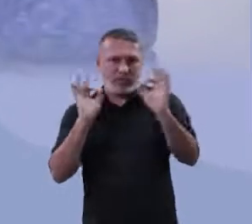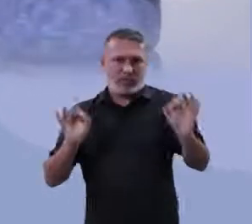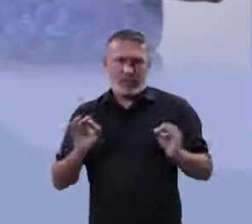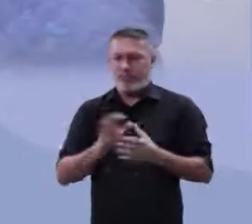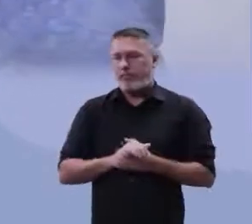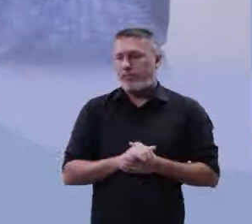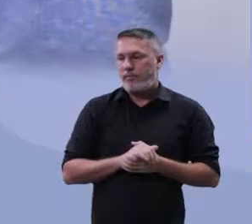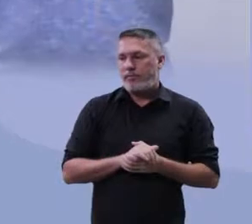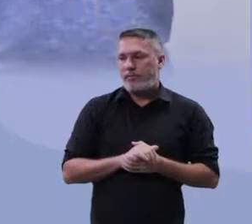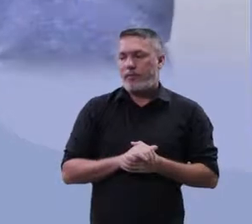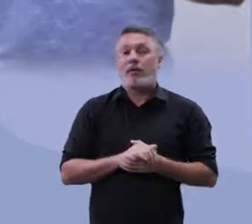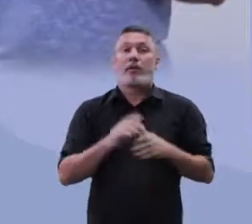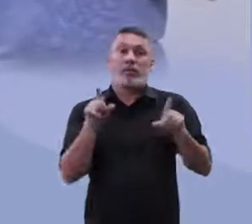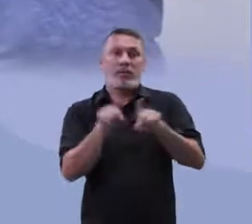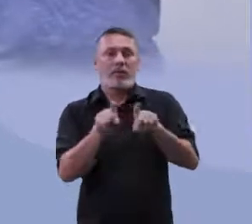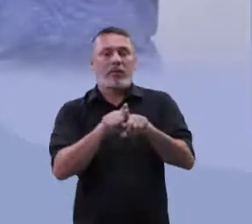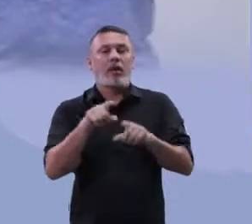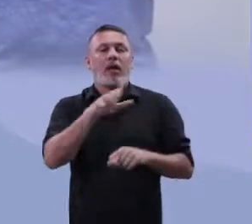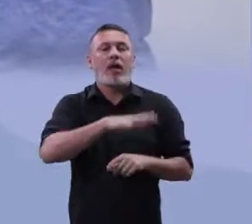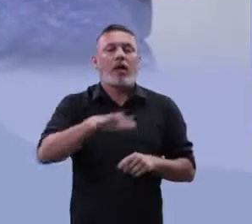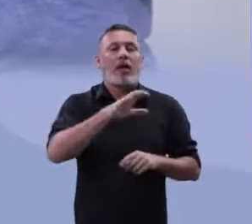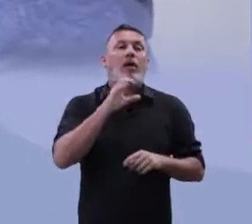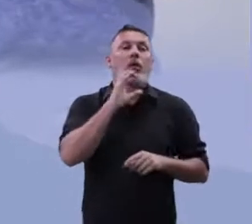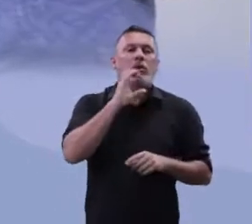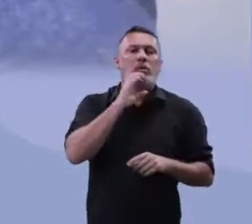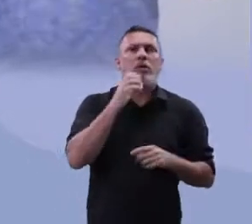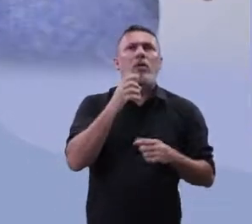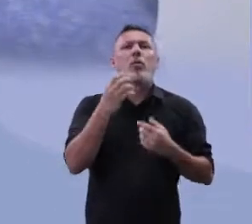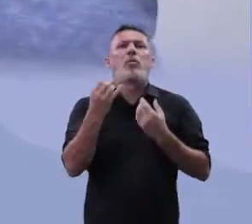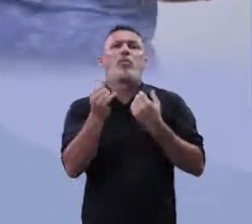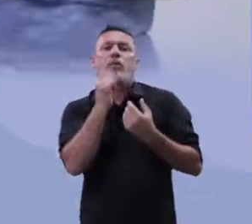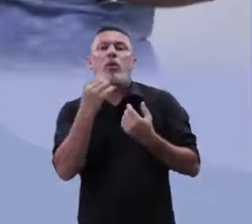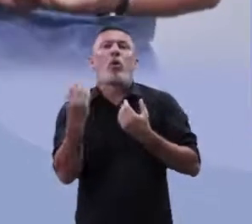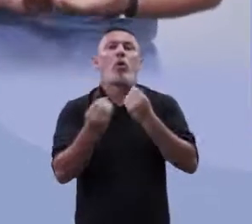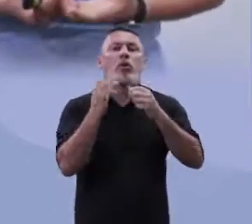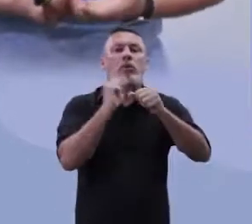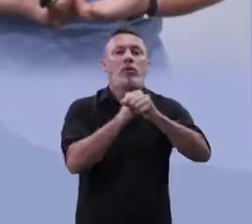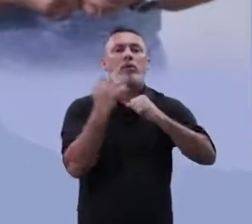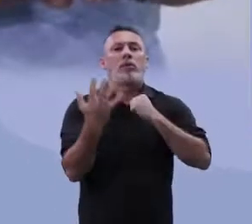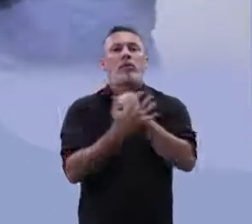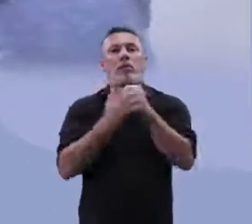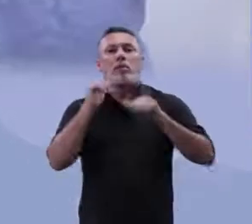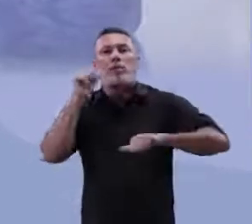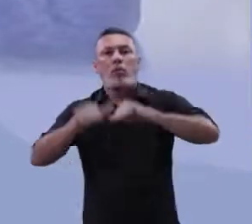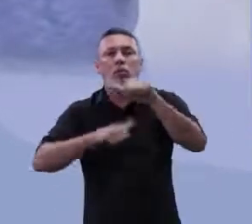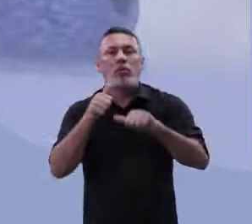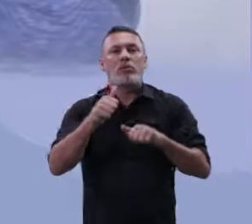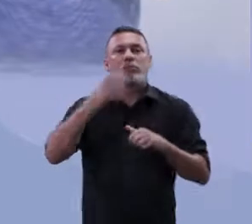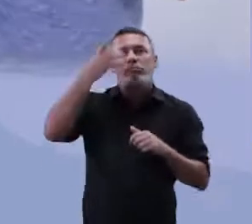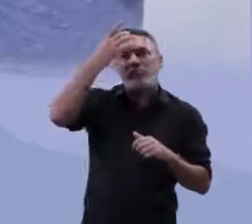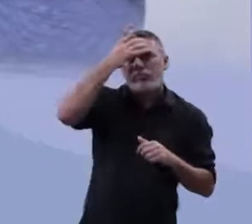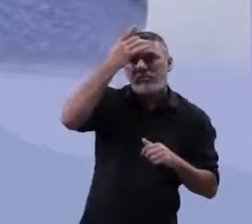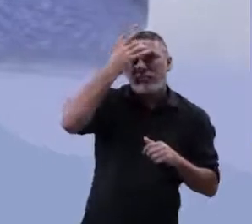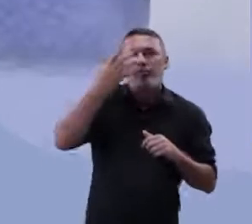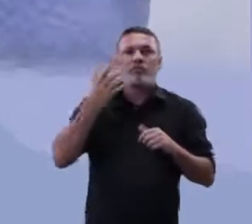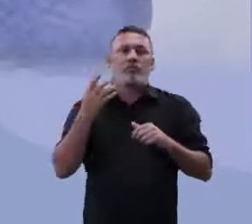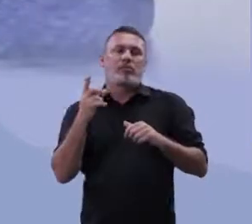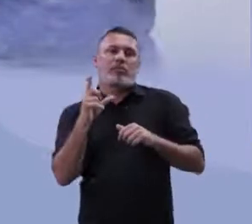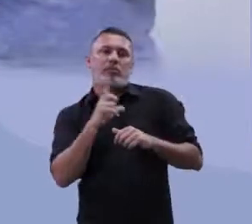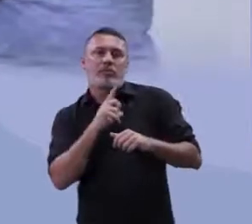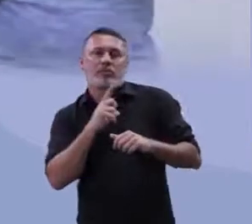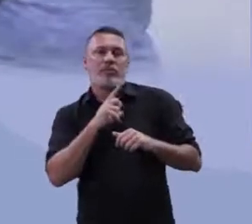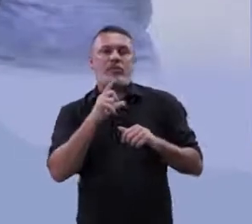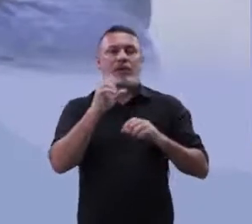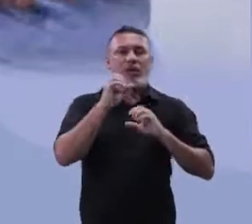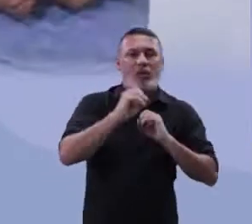à distância. Falei também sobre a área do conhecimento, como que a pandemia mudou a nossa mentalidade do